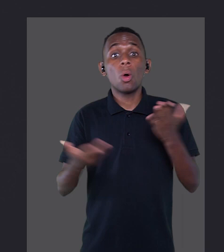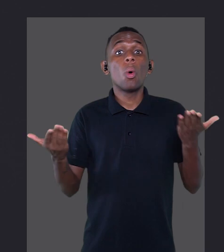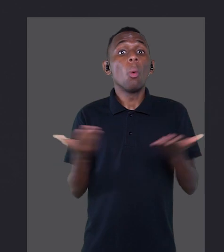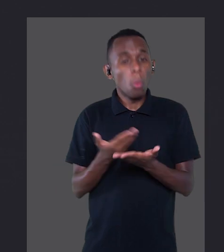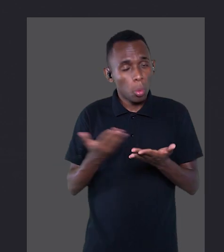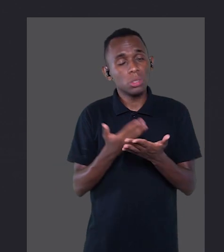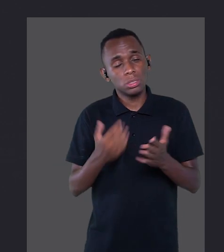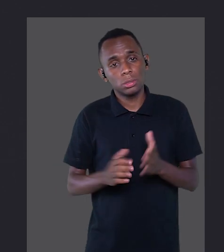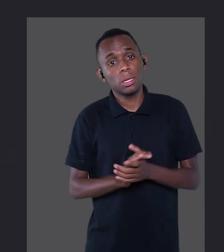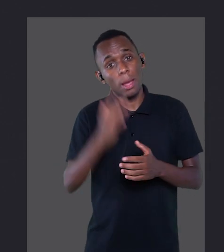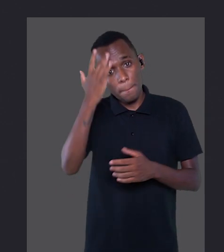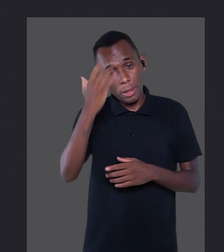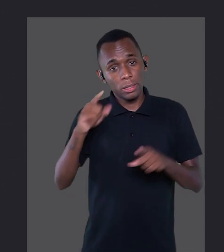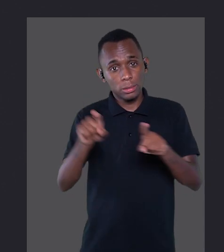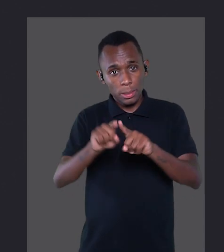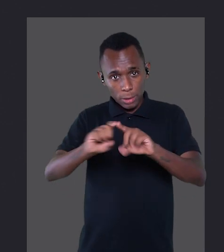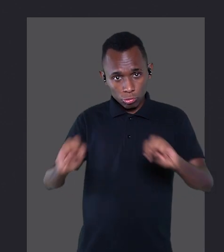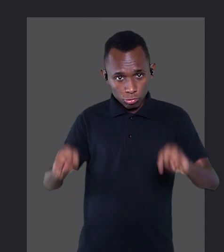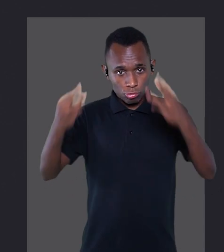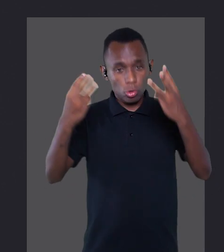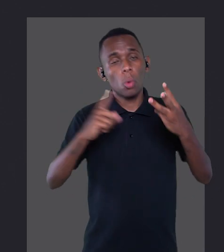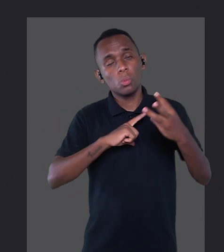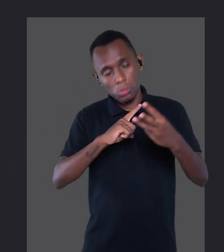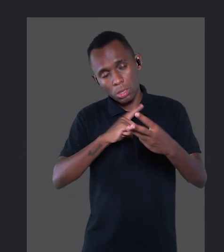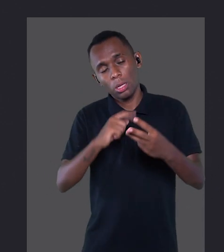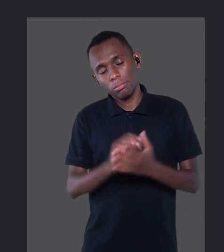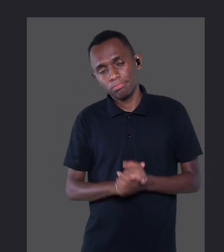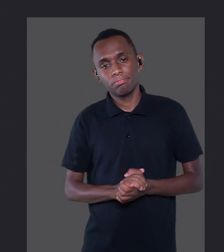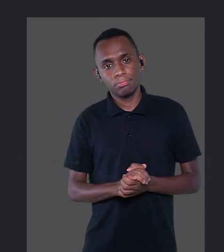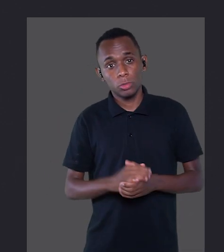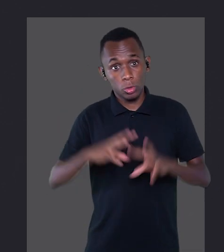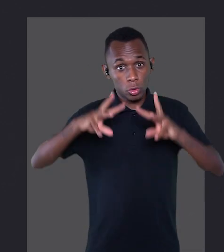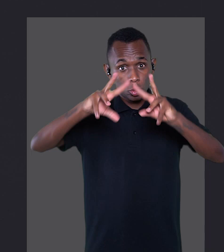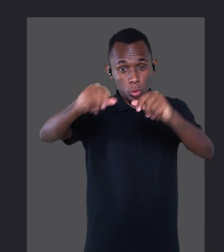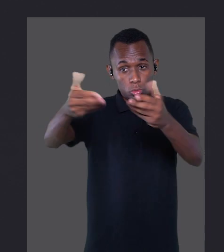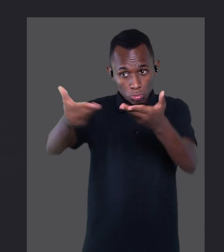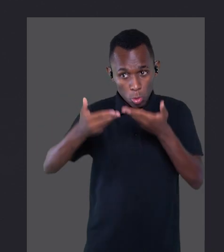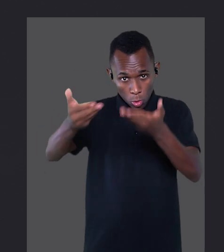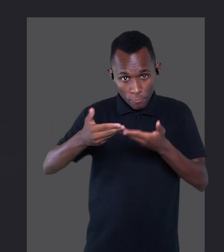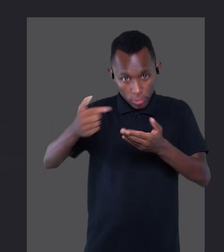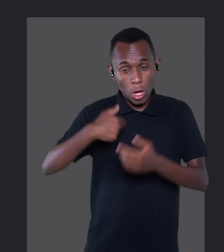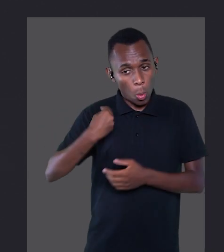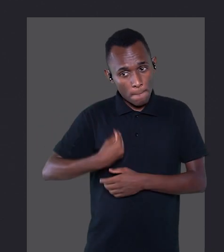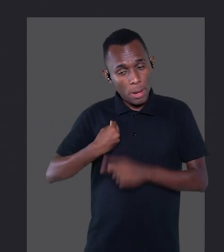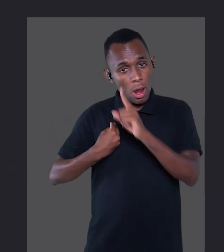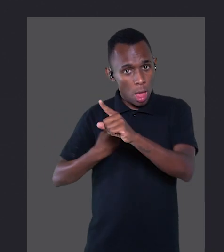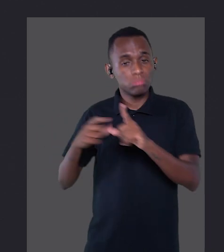hoje. E amanhã tem o show na Casa Outono, né? Então, todo mundo convidado. Estarei lá